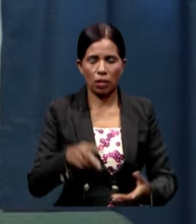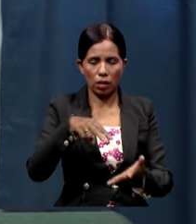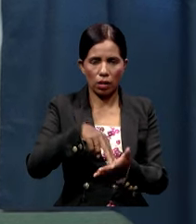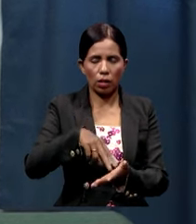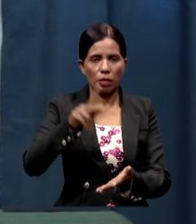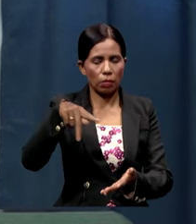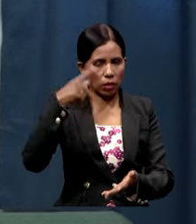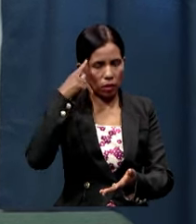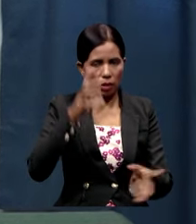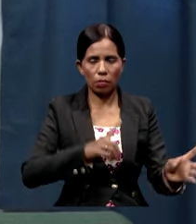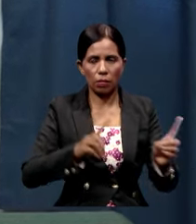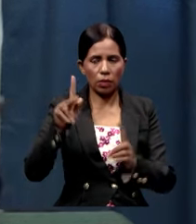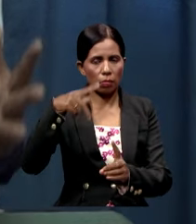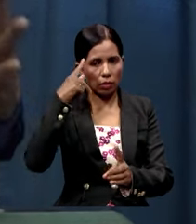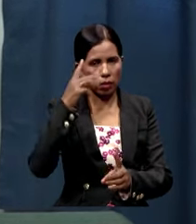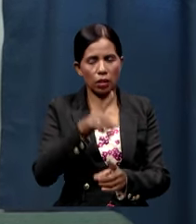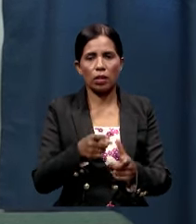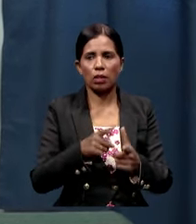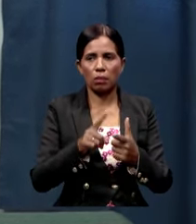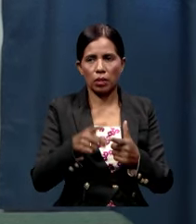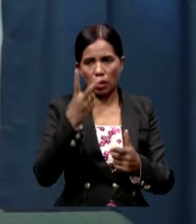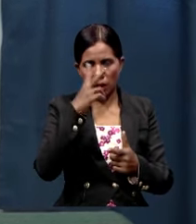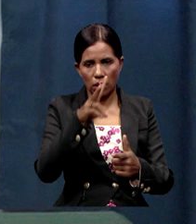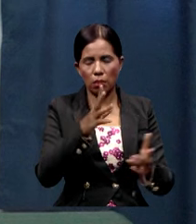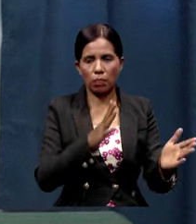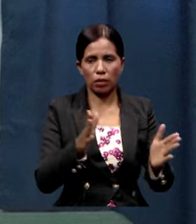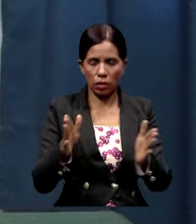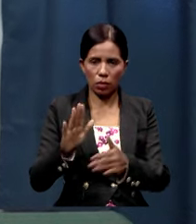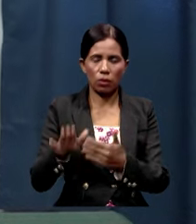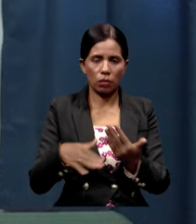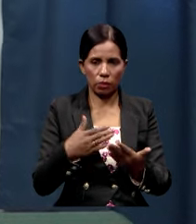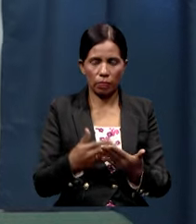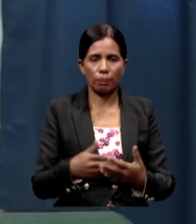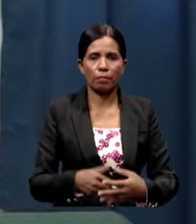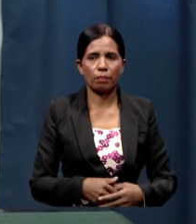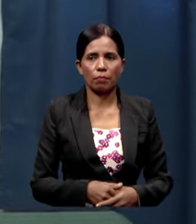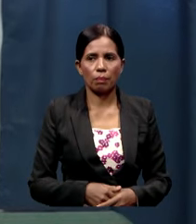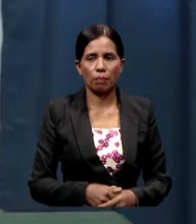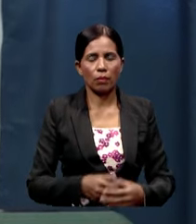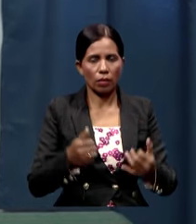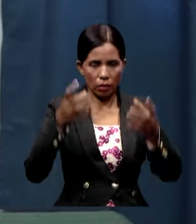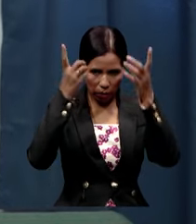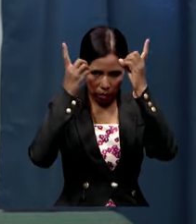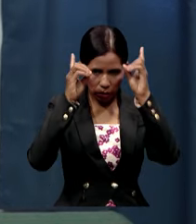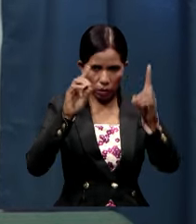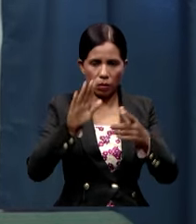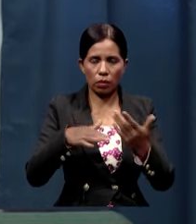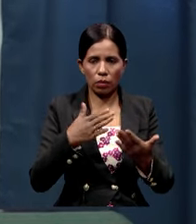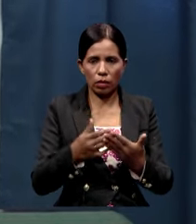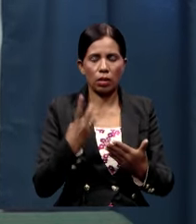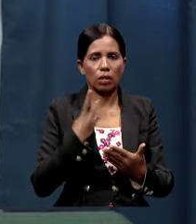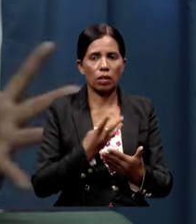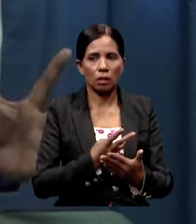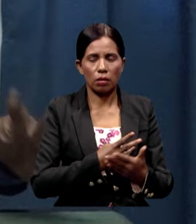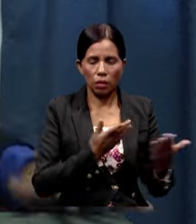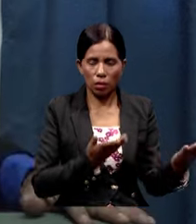política implementa política para depois o nível a re processo de né toma Irene decisão roto, a mim se